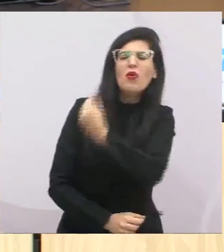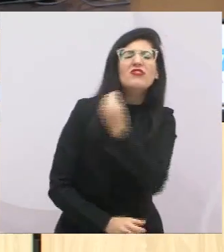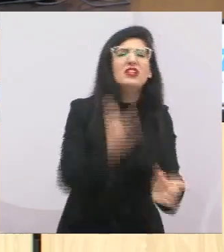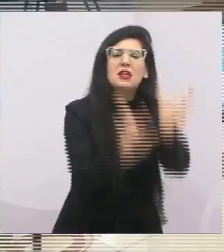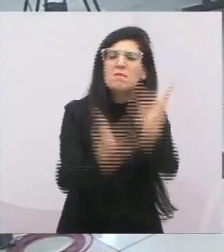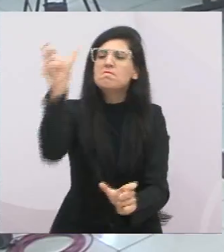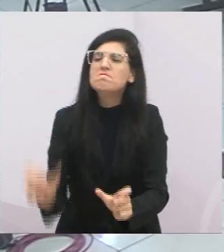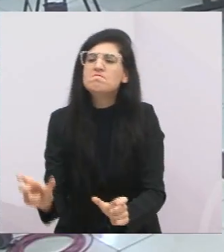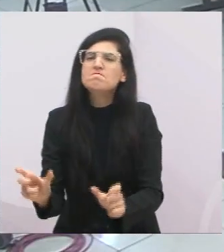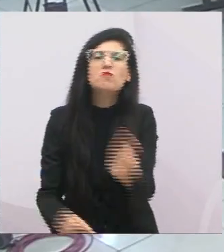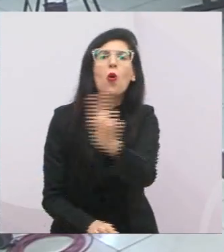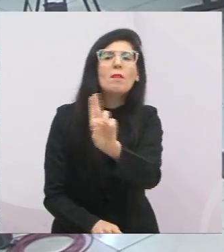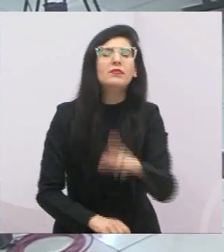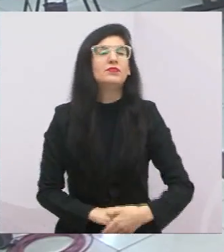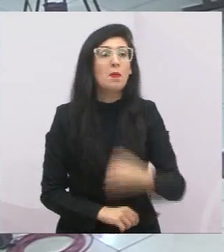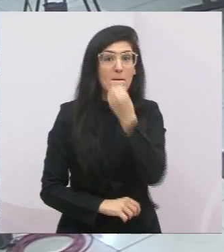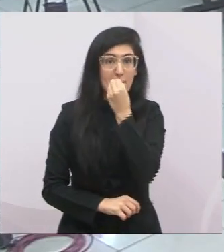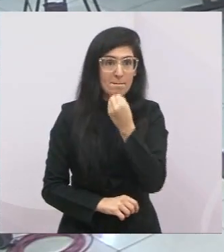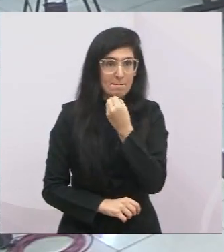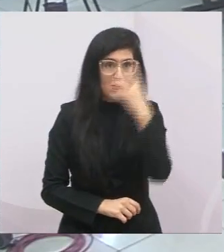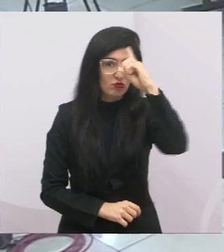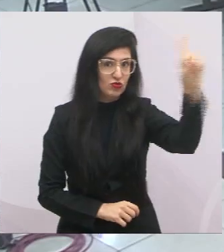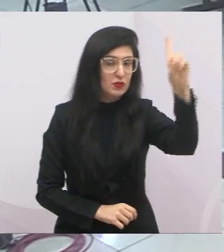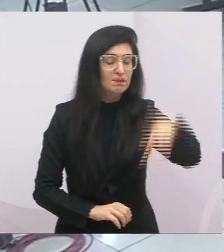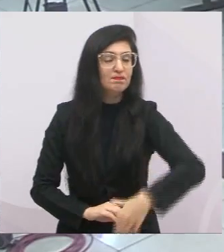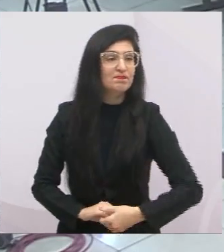presença. Bom dia.